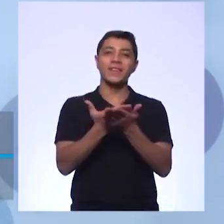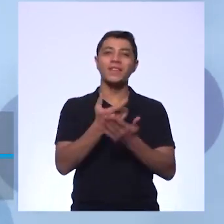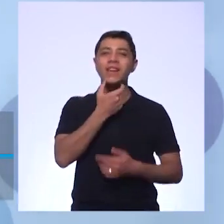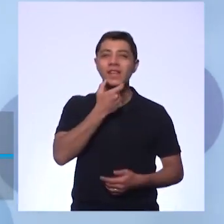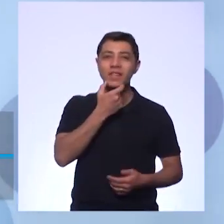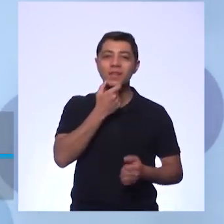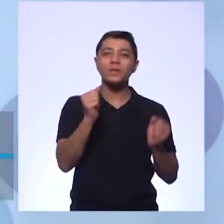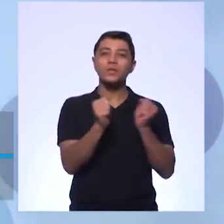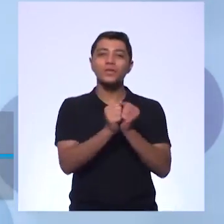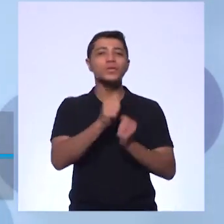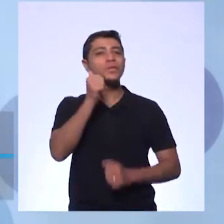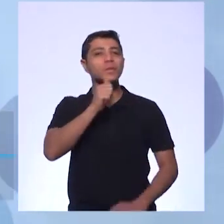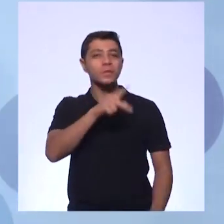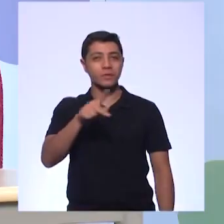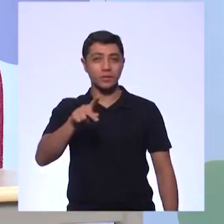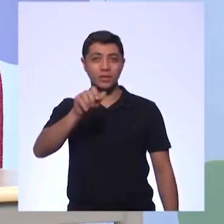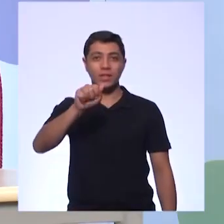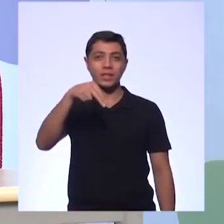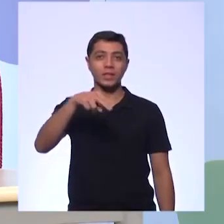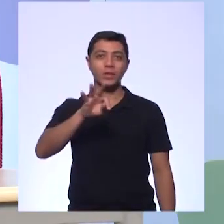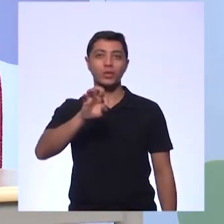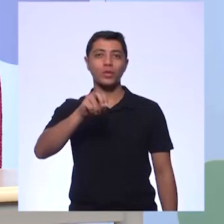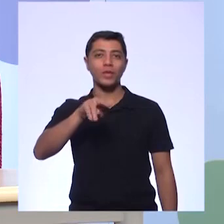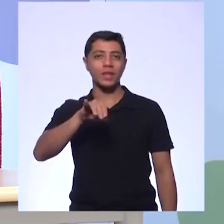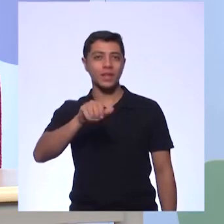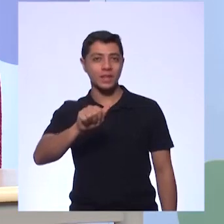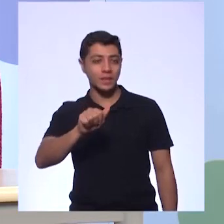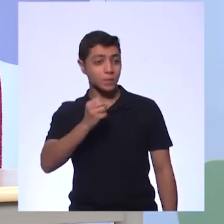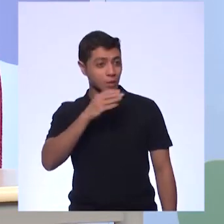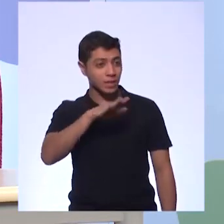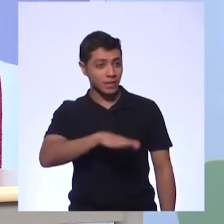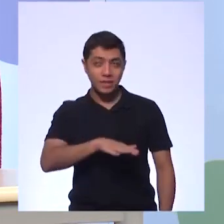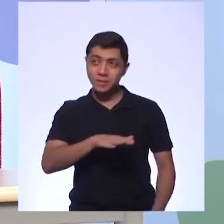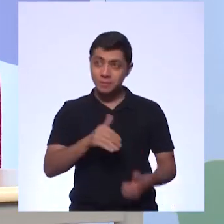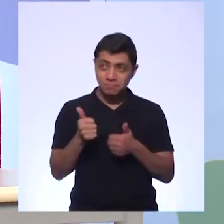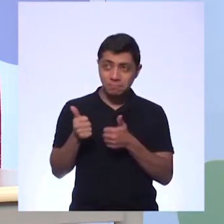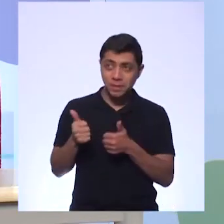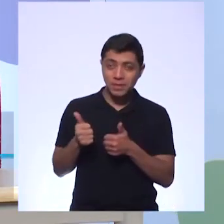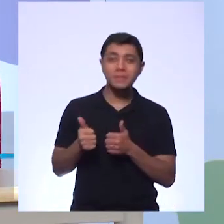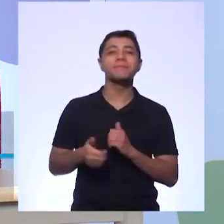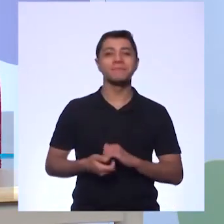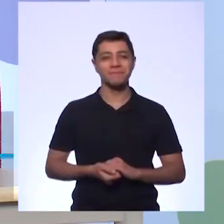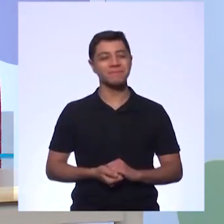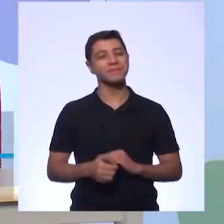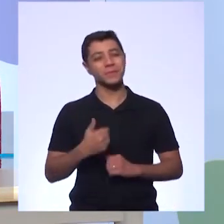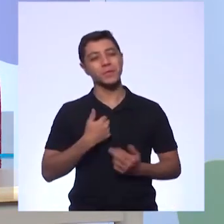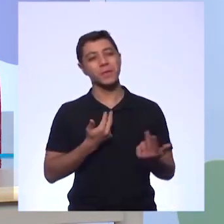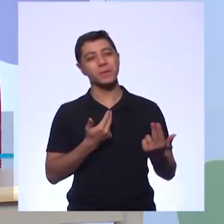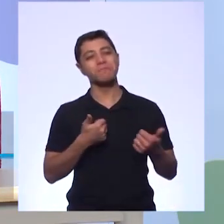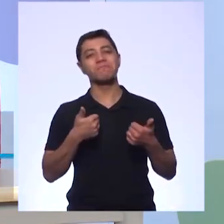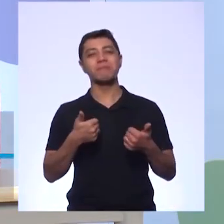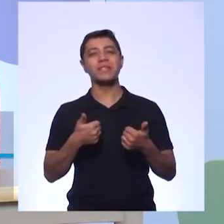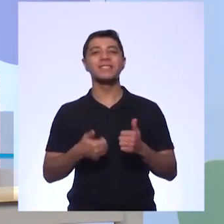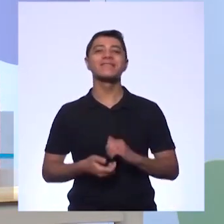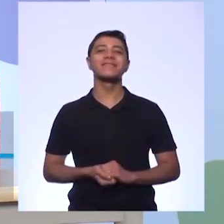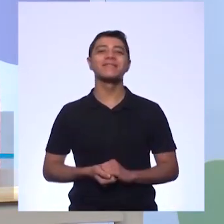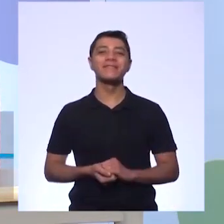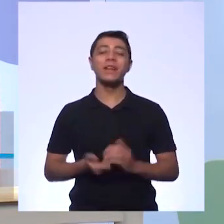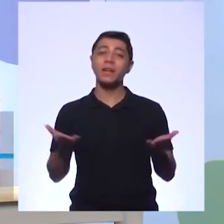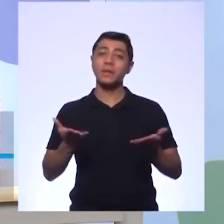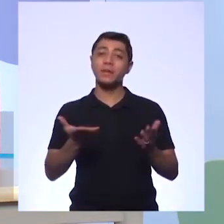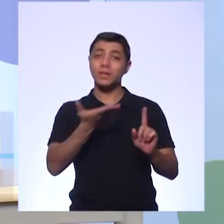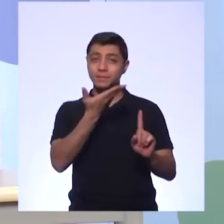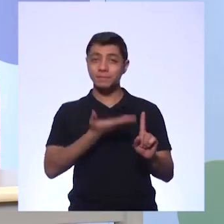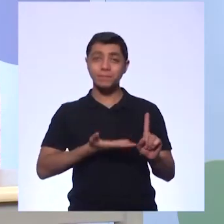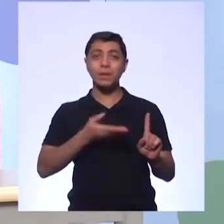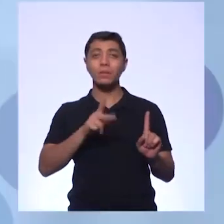professora Antônia. Good afternoon, Antônia. Good afternoon, Eddie. How are you? I'm fine, and you? I'm fine too. Então, a professora Antônia vai fazer a moderação